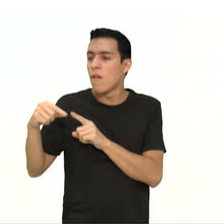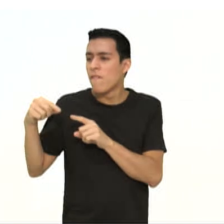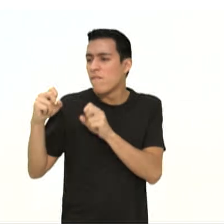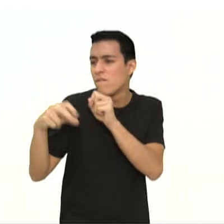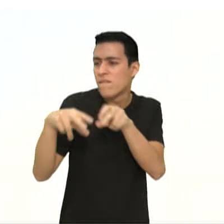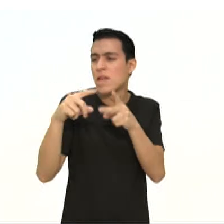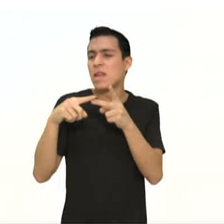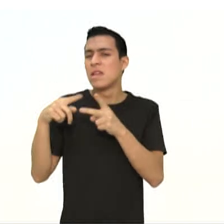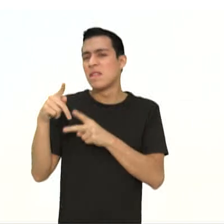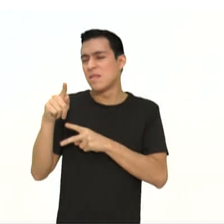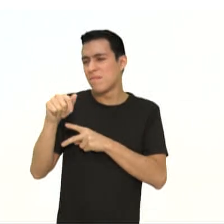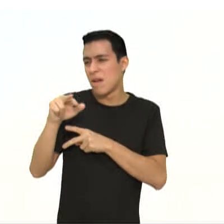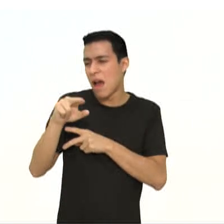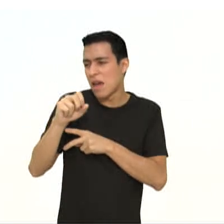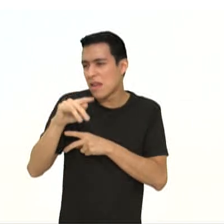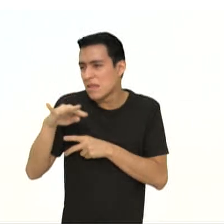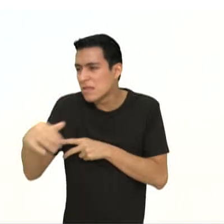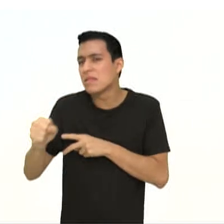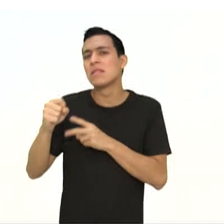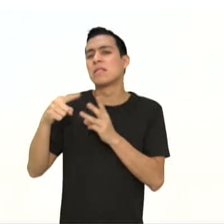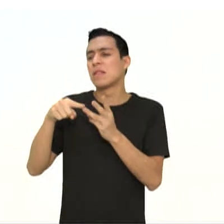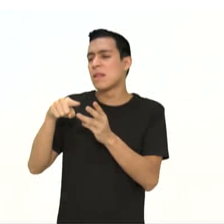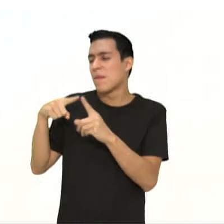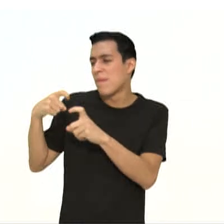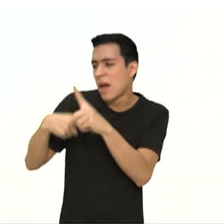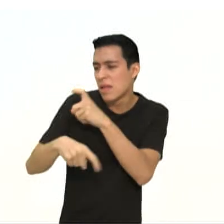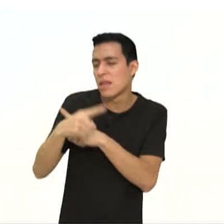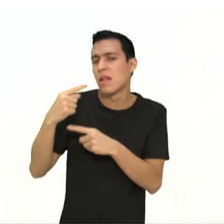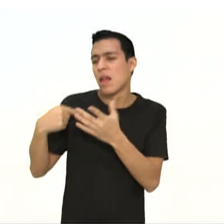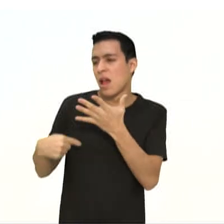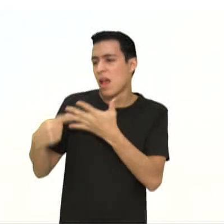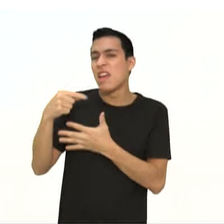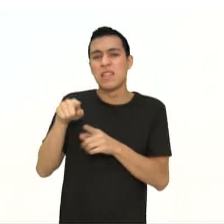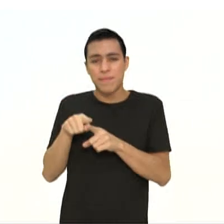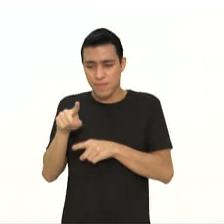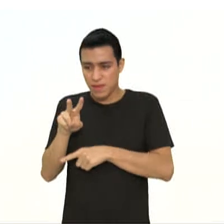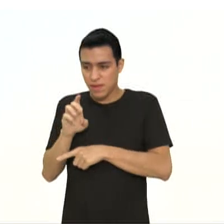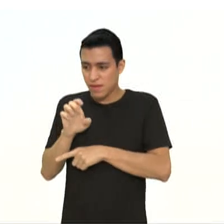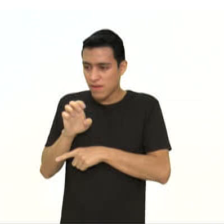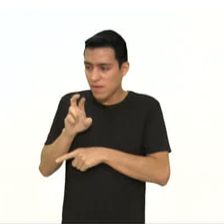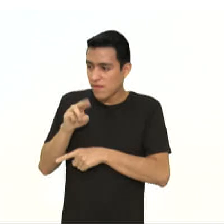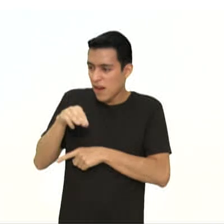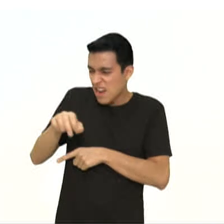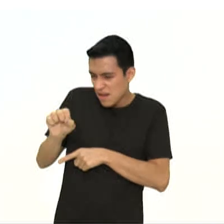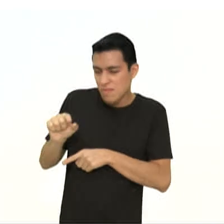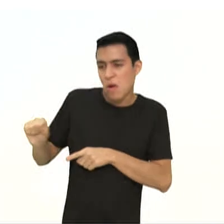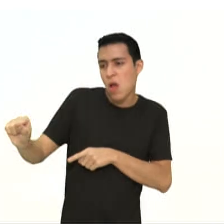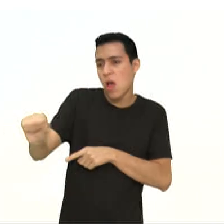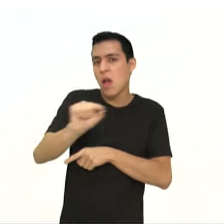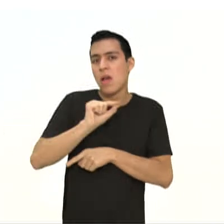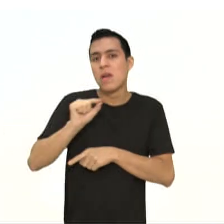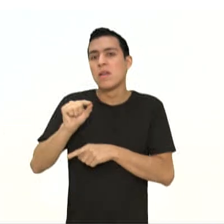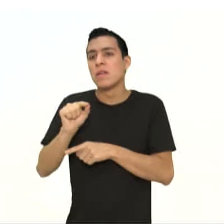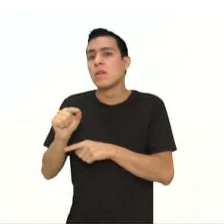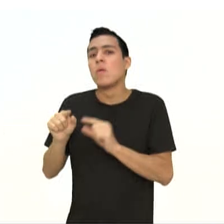e parasitários, vírus, bactérias, protozoários e vermes, eumintos, que são